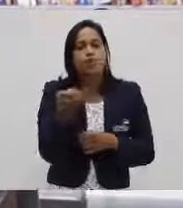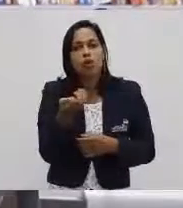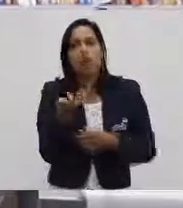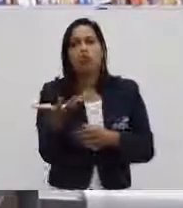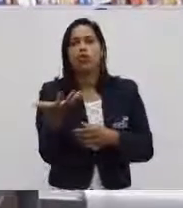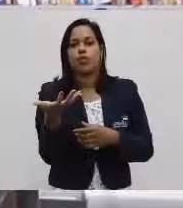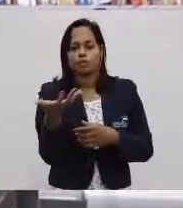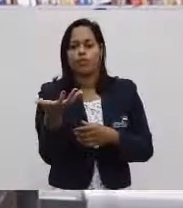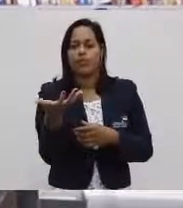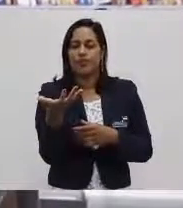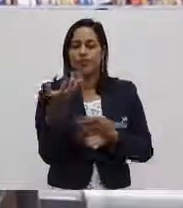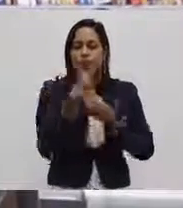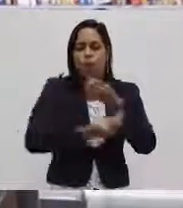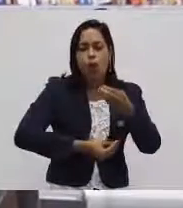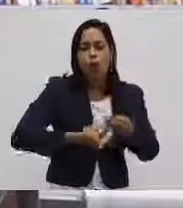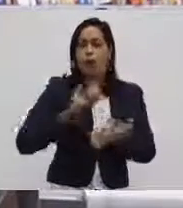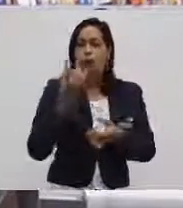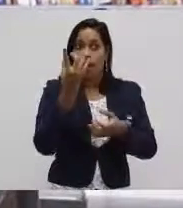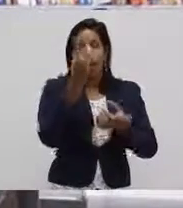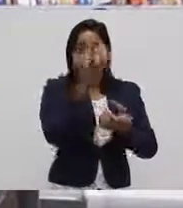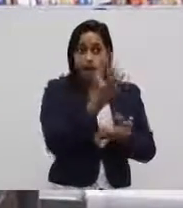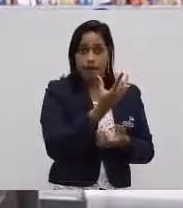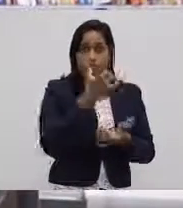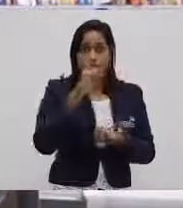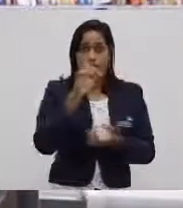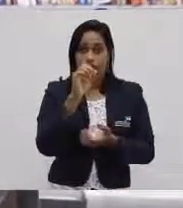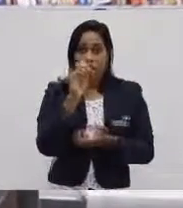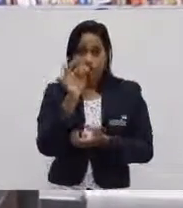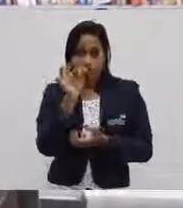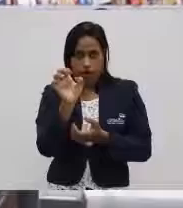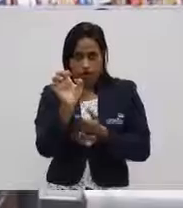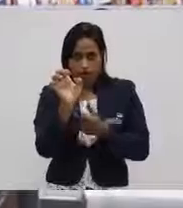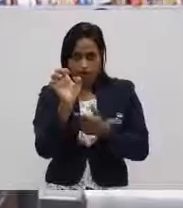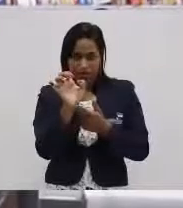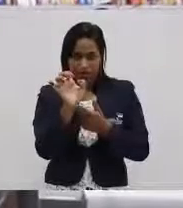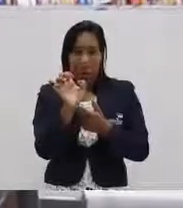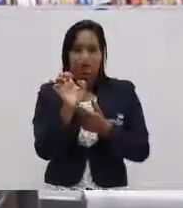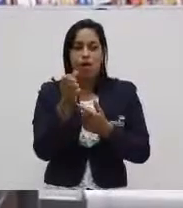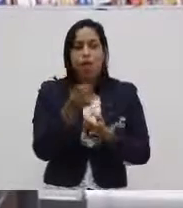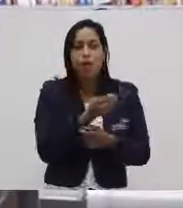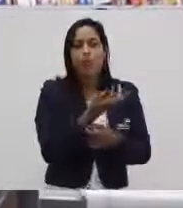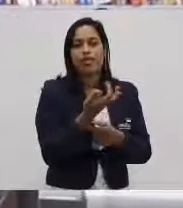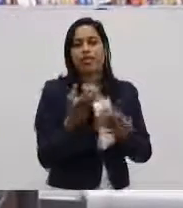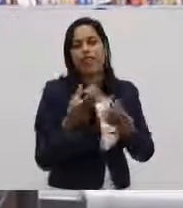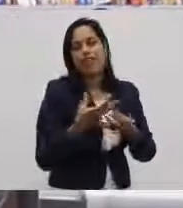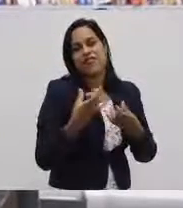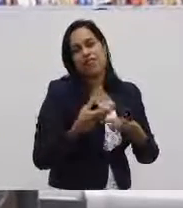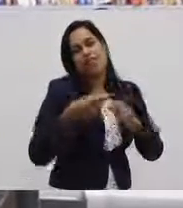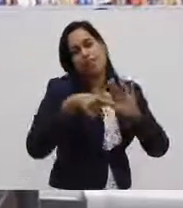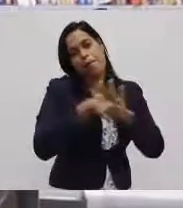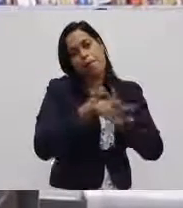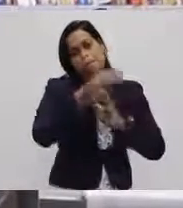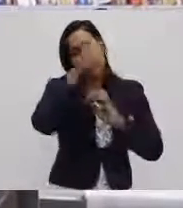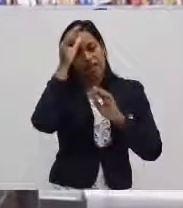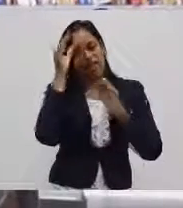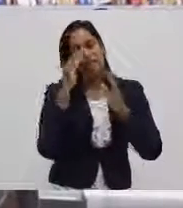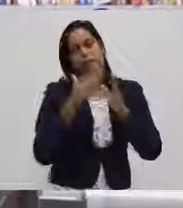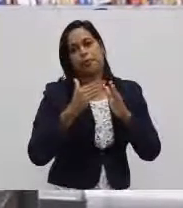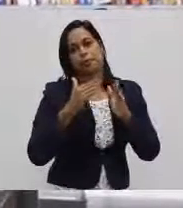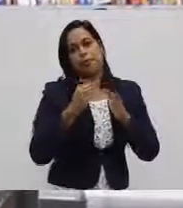lote é previamente dimensionado para assim poder atender a um determinado volume de vendas